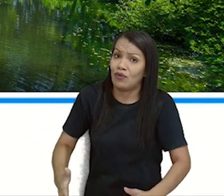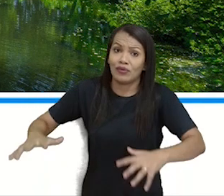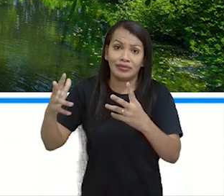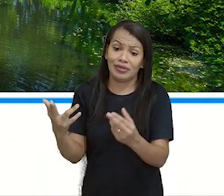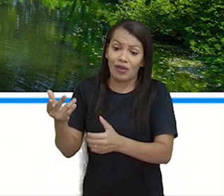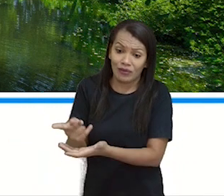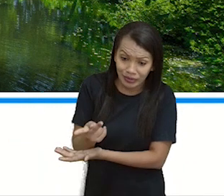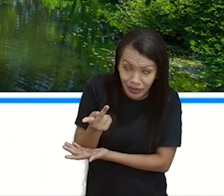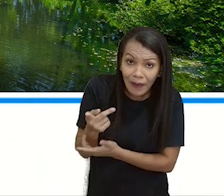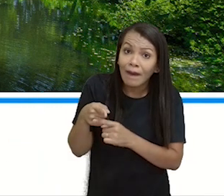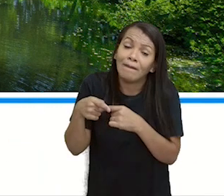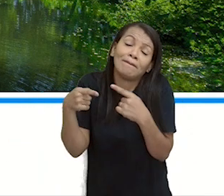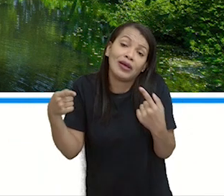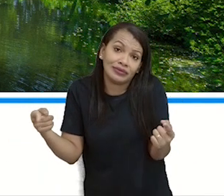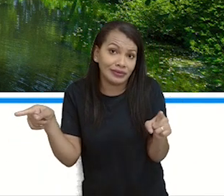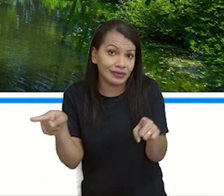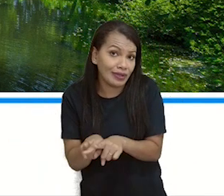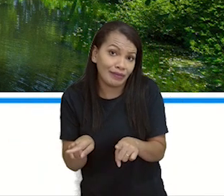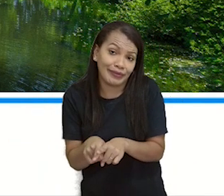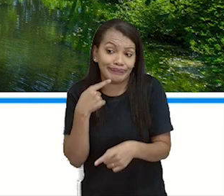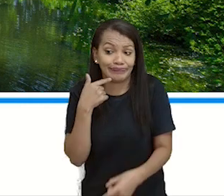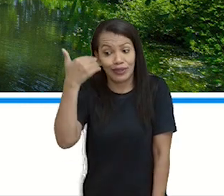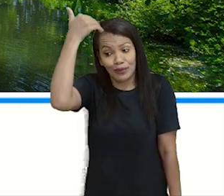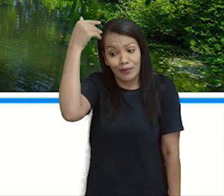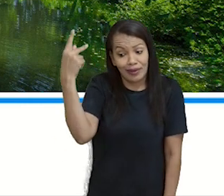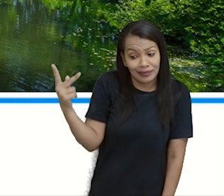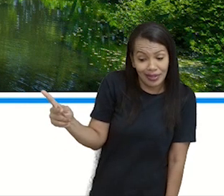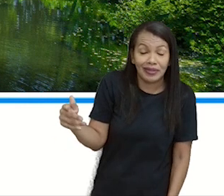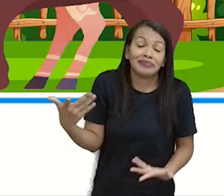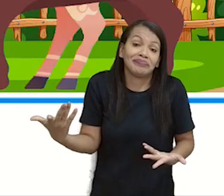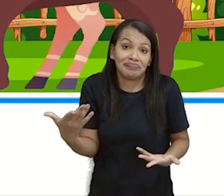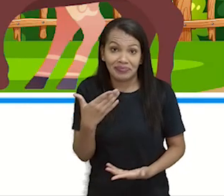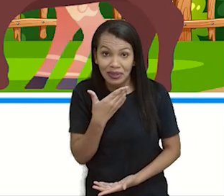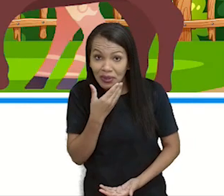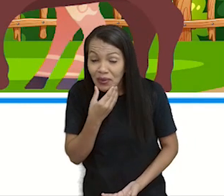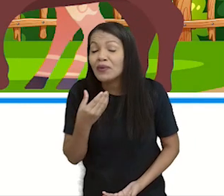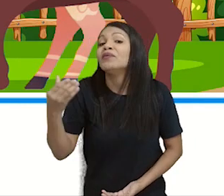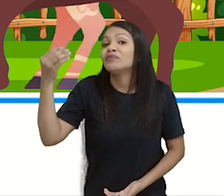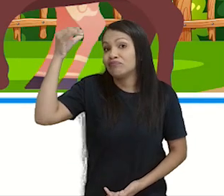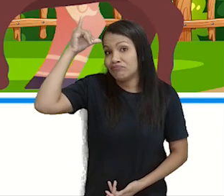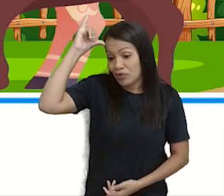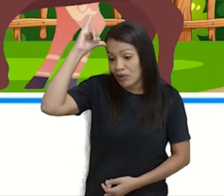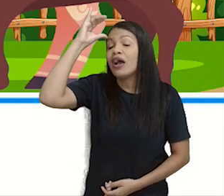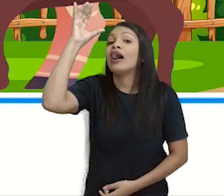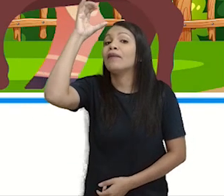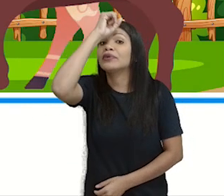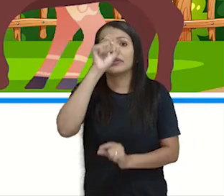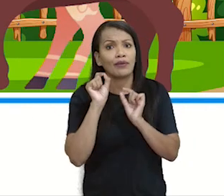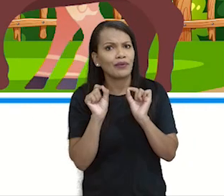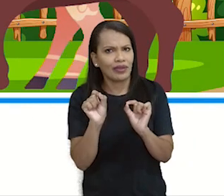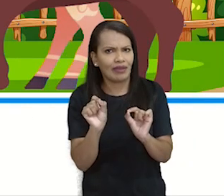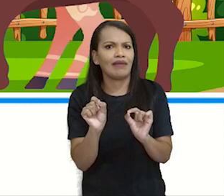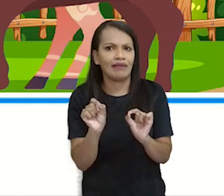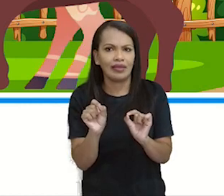com ele, né? Mas aí também o boizinho aí aprendeu a lição. E sabe o que ele aprendeu com